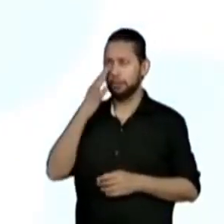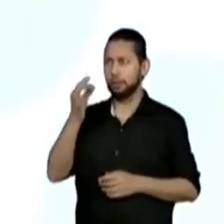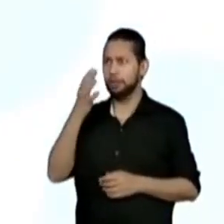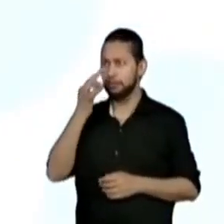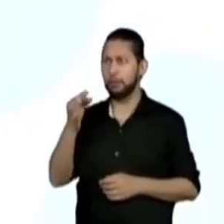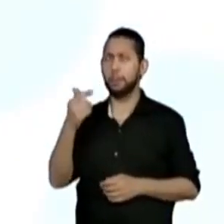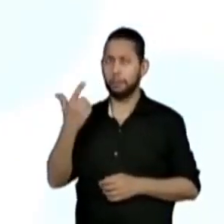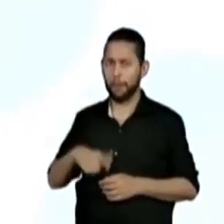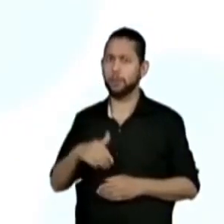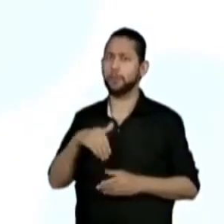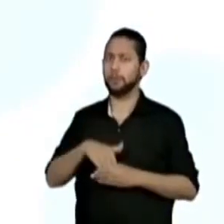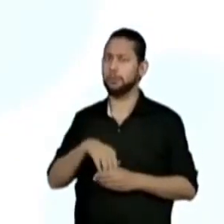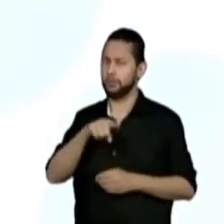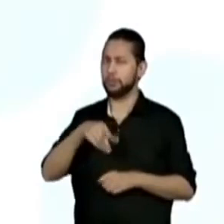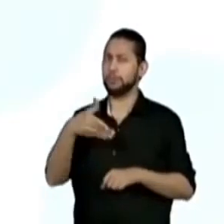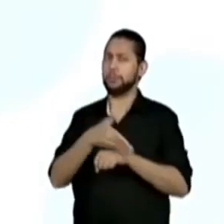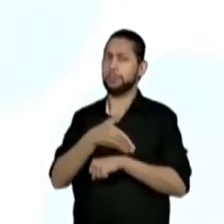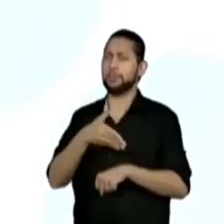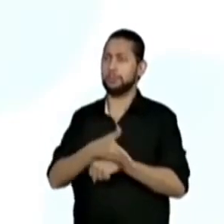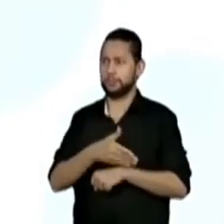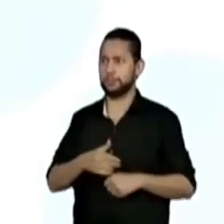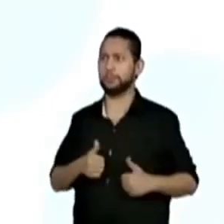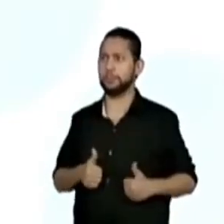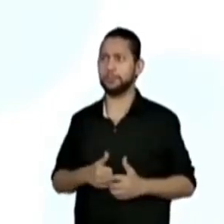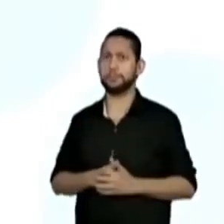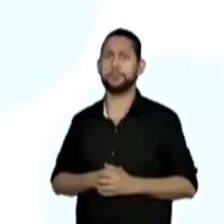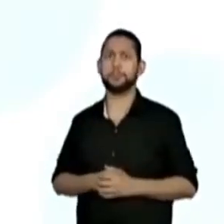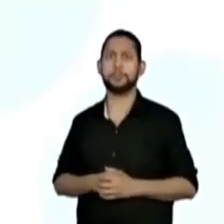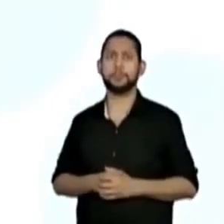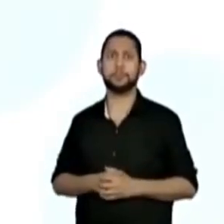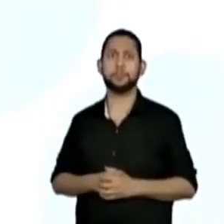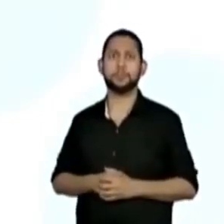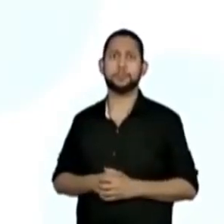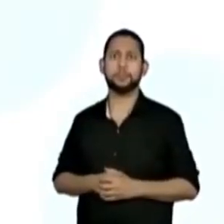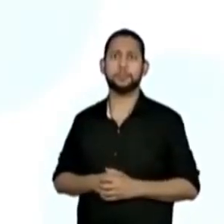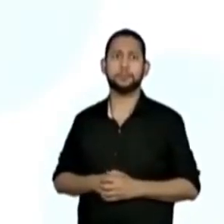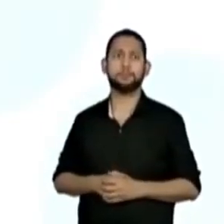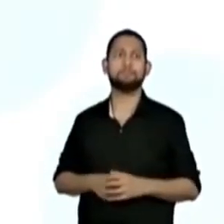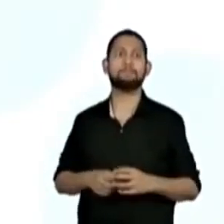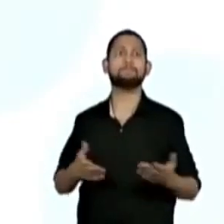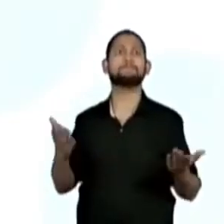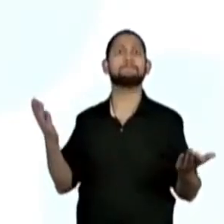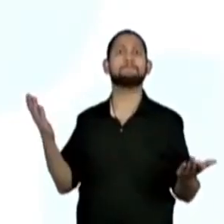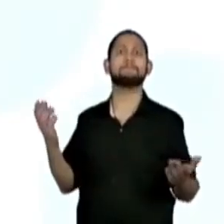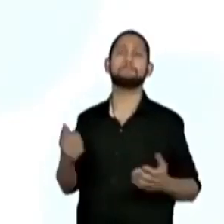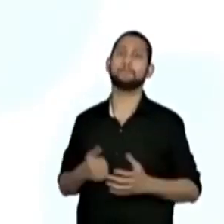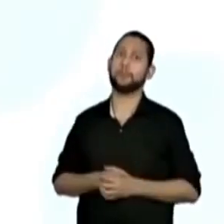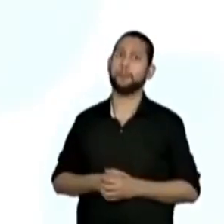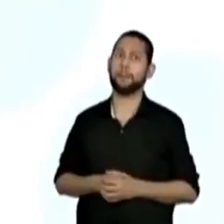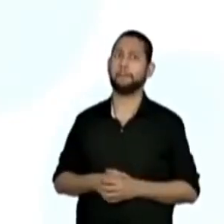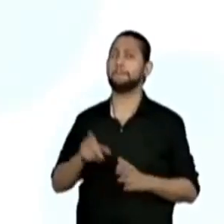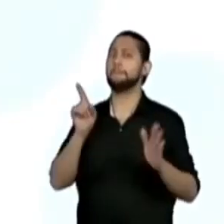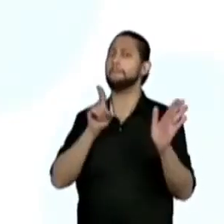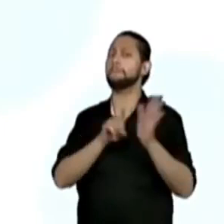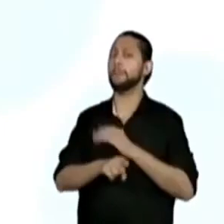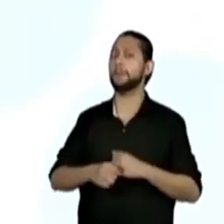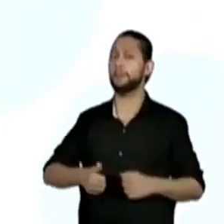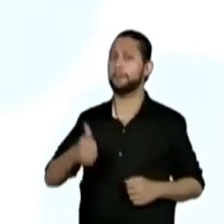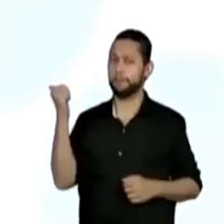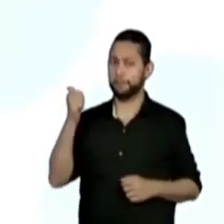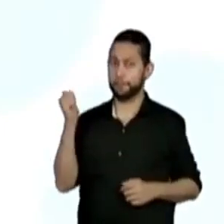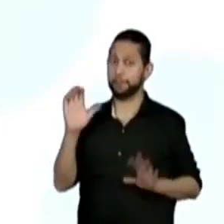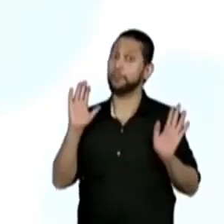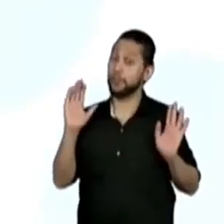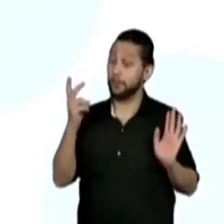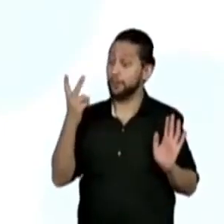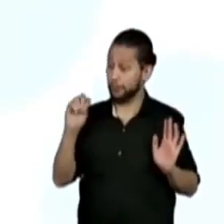tem mais uma para vocês participarem vamos lá próxima e agora será que essa imagem ela tem a gente viu